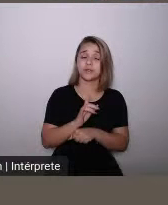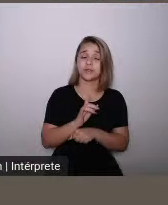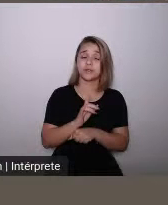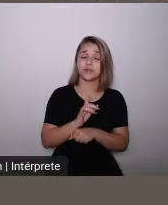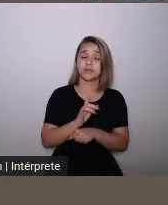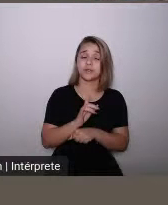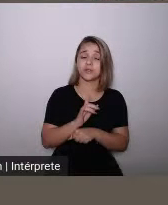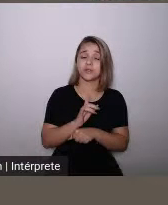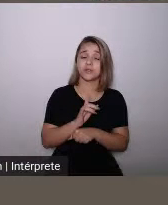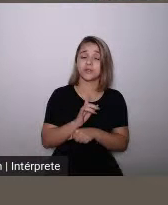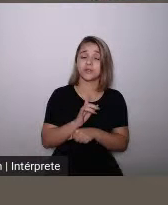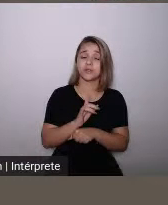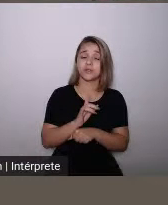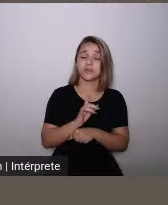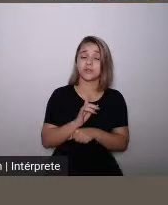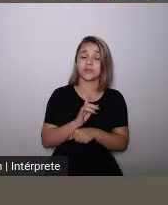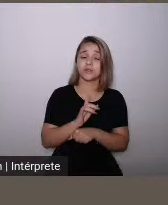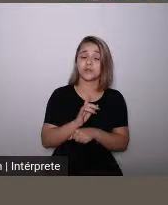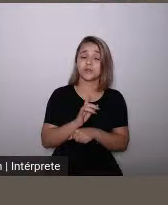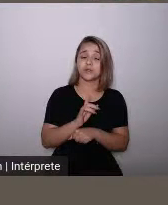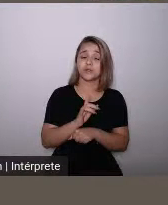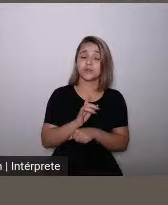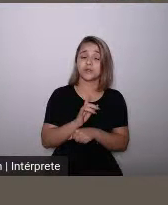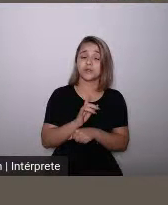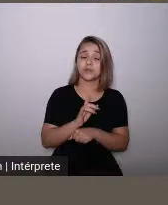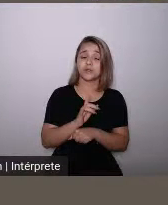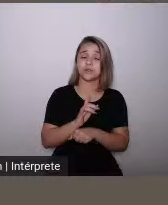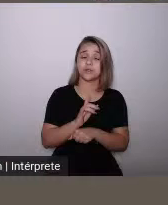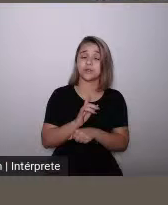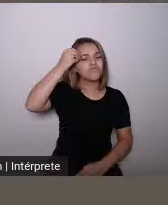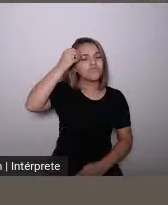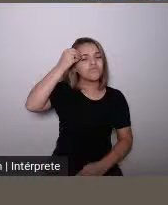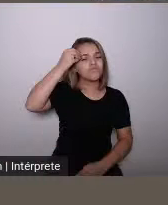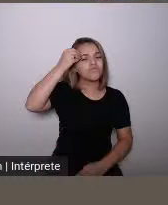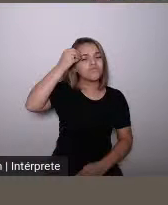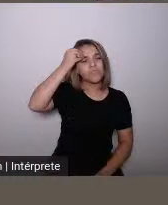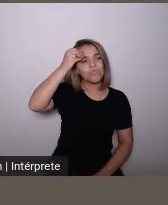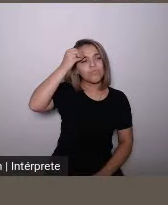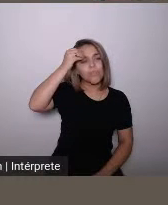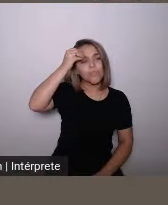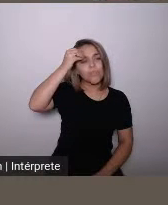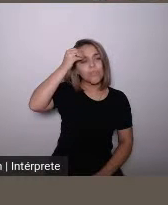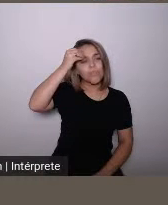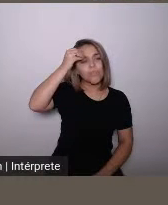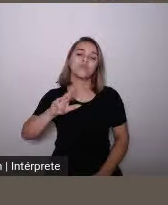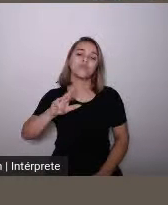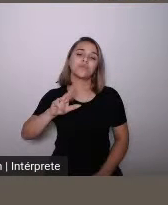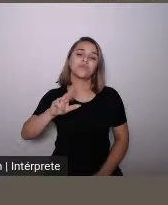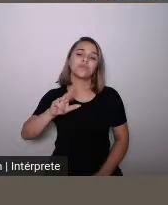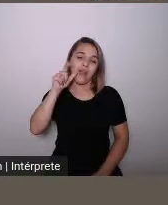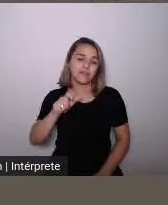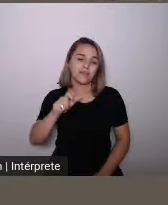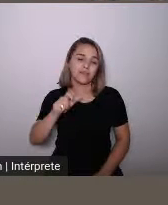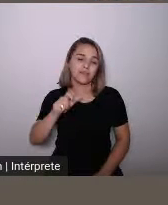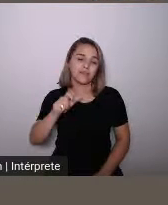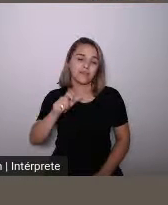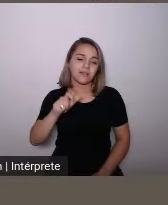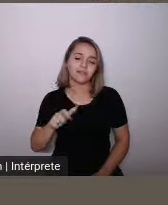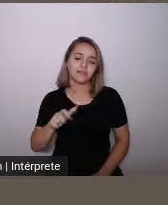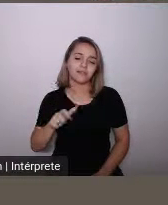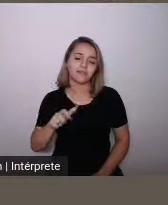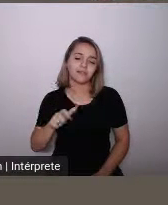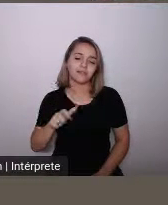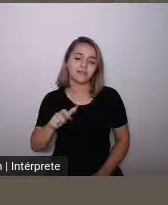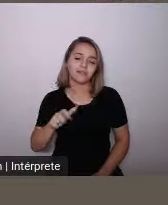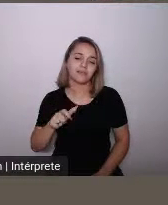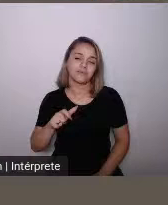certo desconhecimento, para não dizer desinteresse, em relação ao cinema brasileiro. Um episódio mencionado por Paulo Emílio